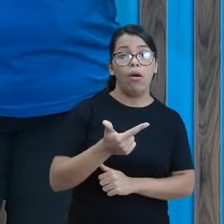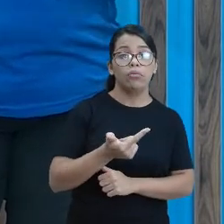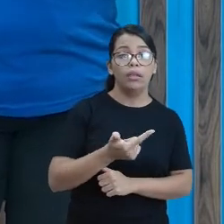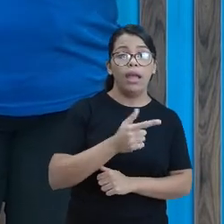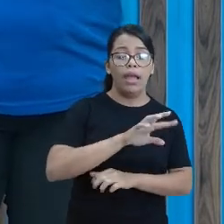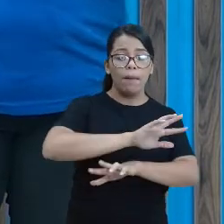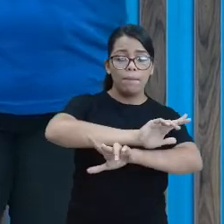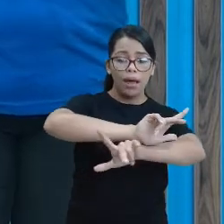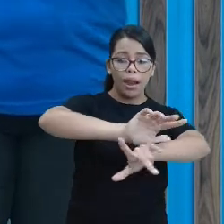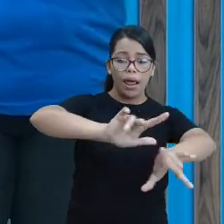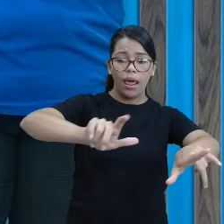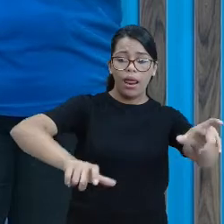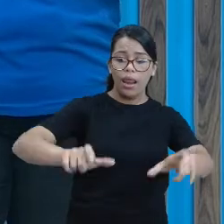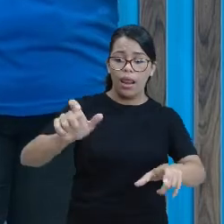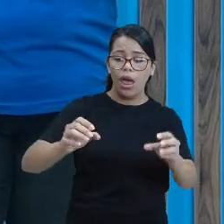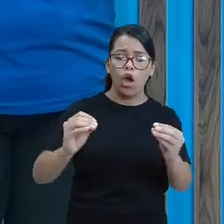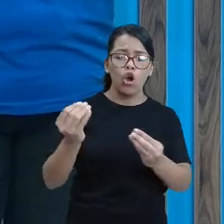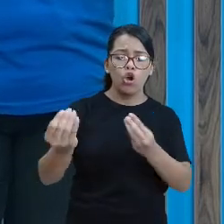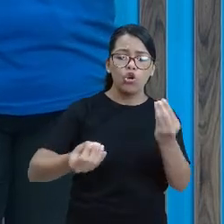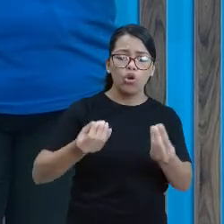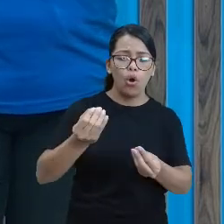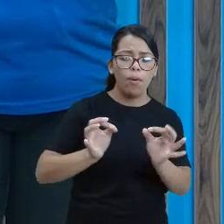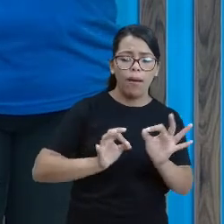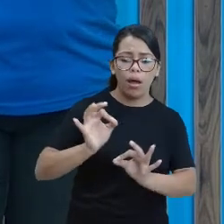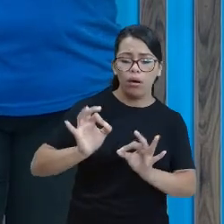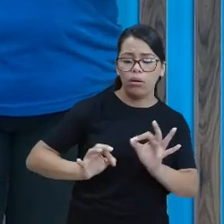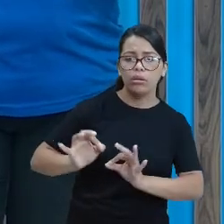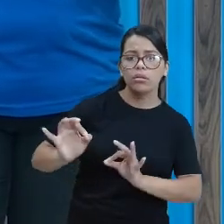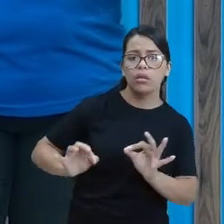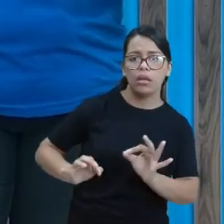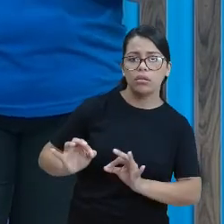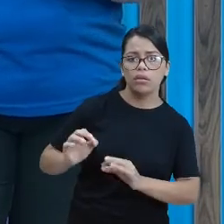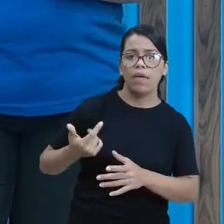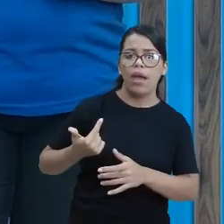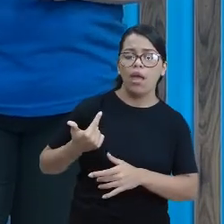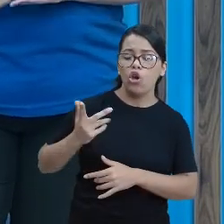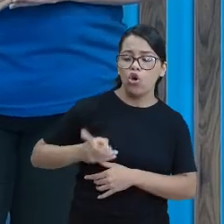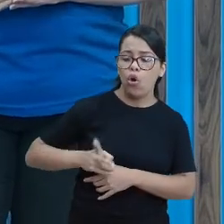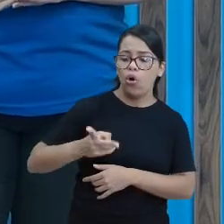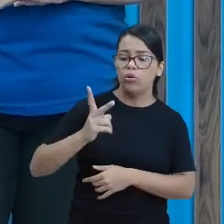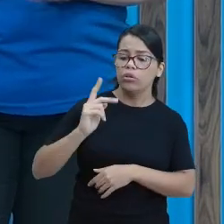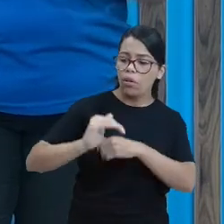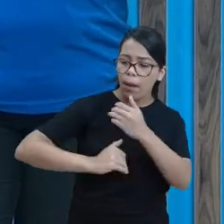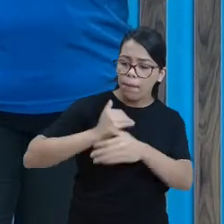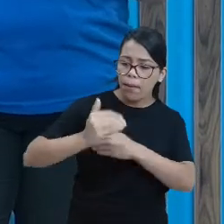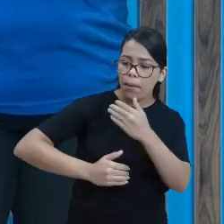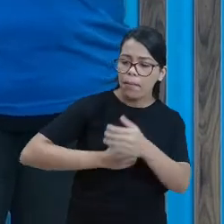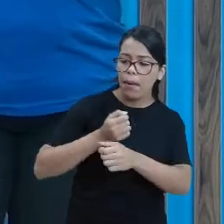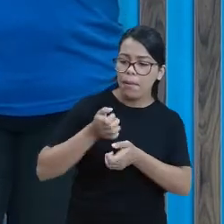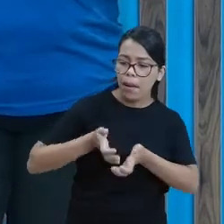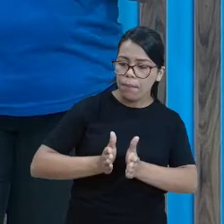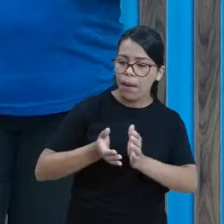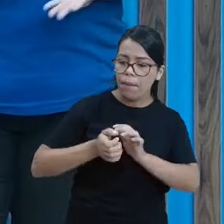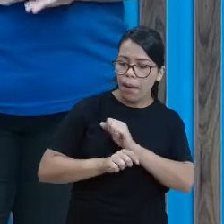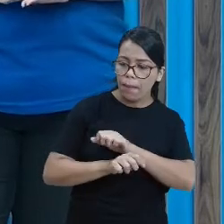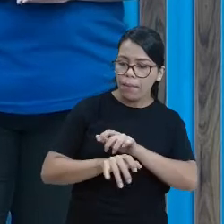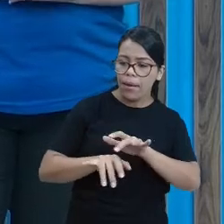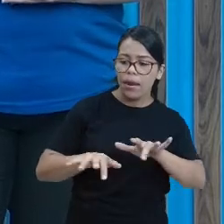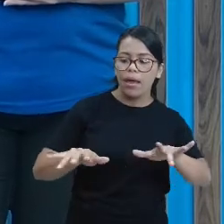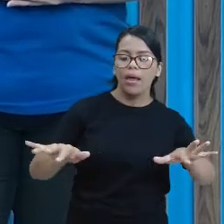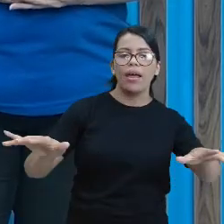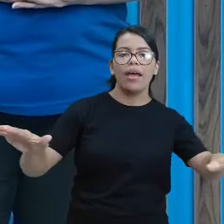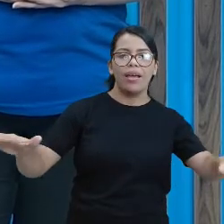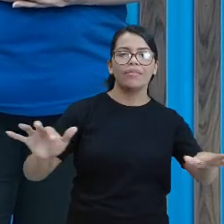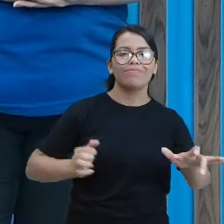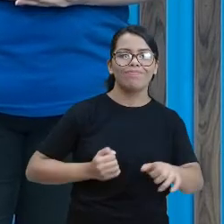diversidade, como é que os organismos vão conseguir continuar aí perpetuando a espécie, né? E evoluindo, gente, não